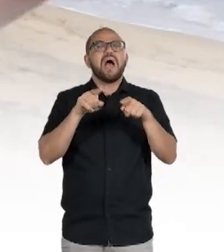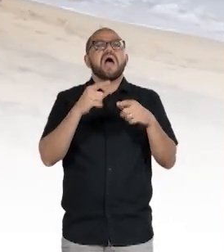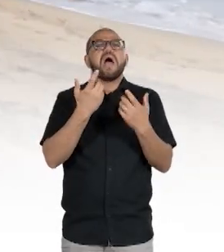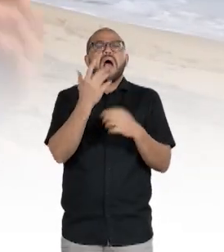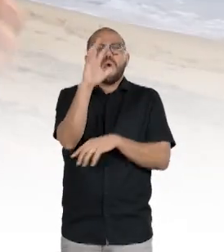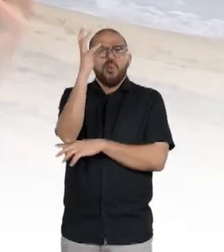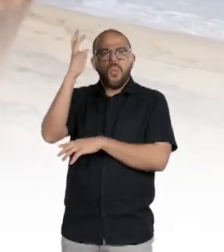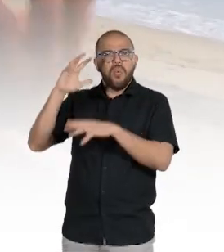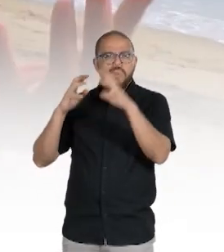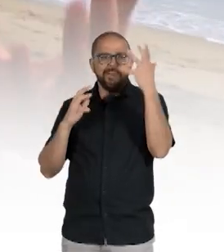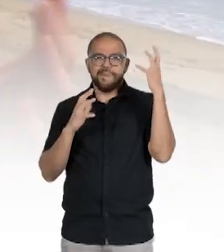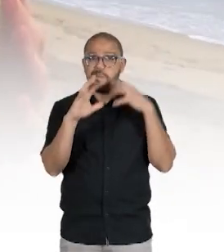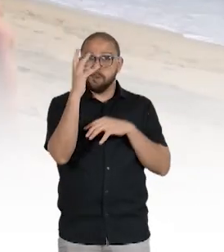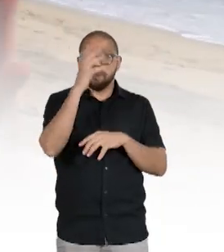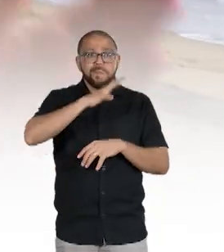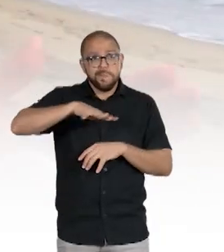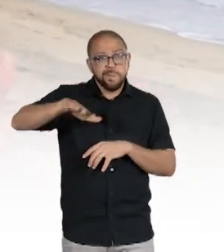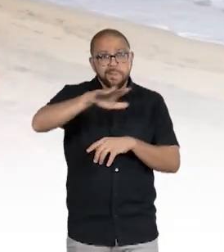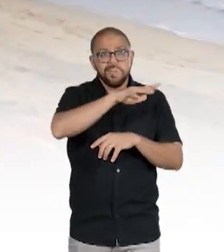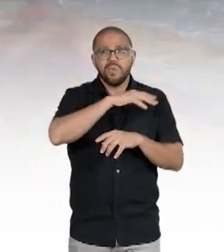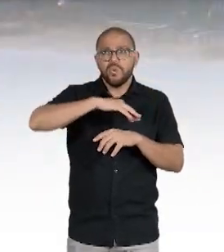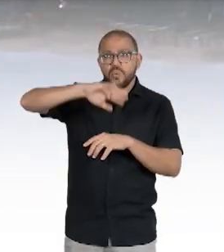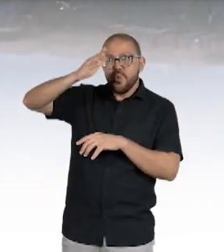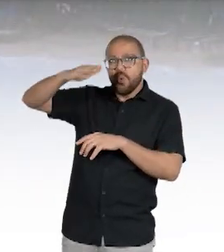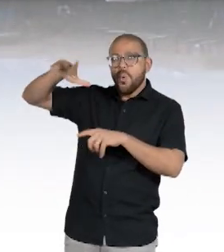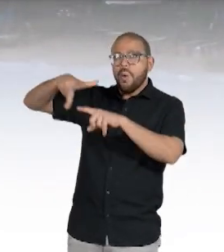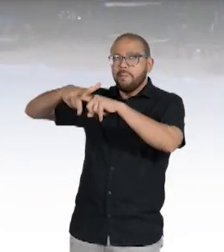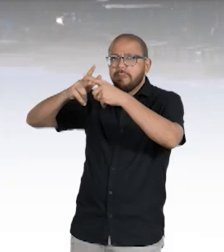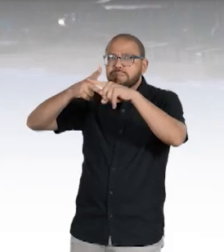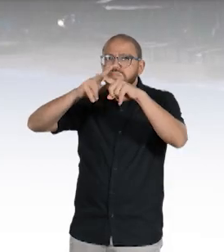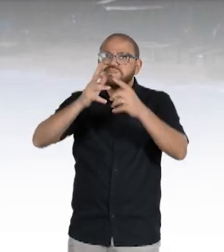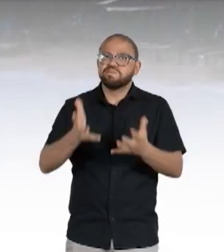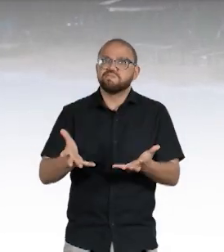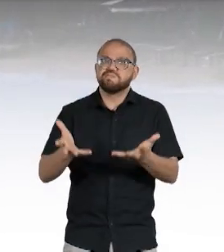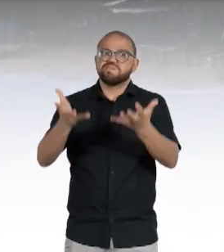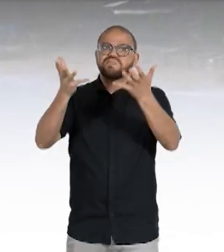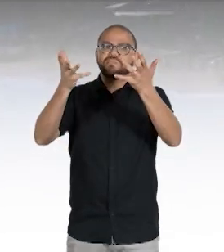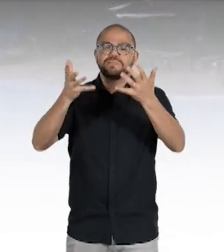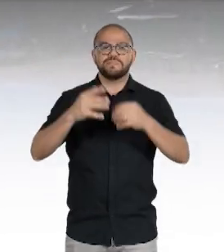ambiental da restauração da Serra do Mar.